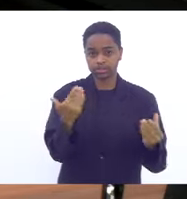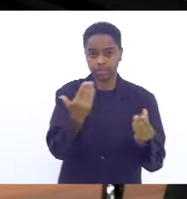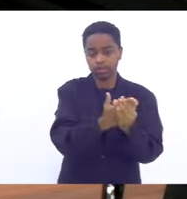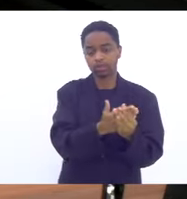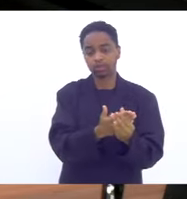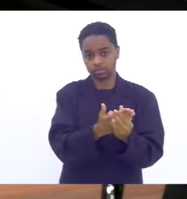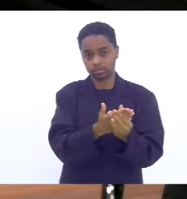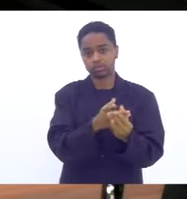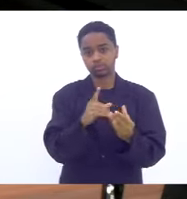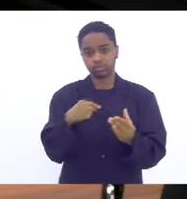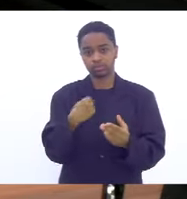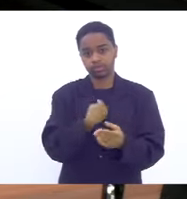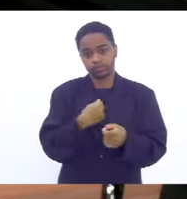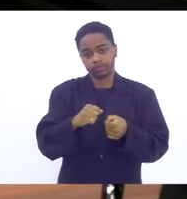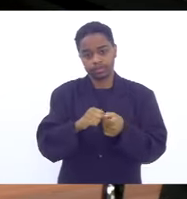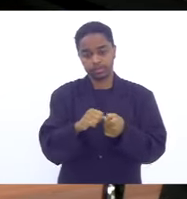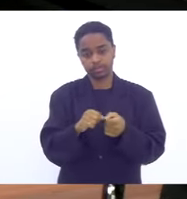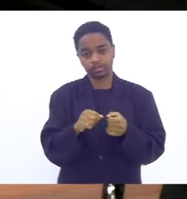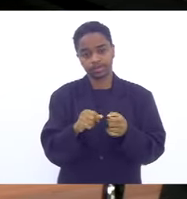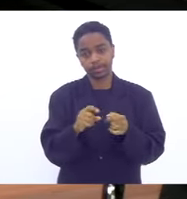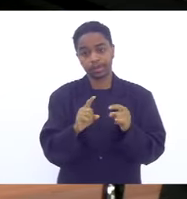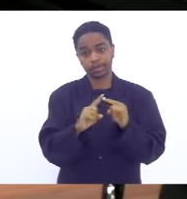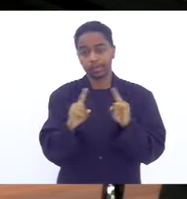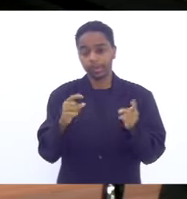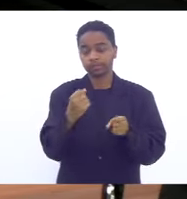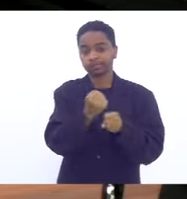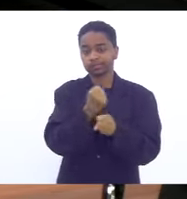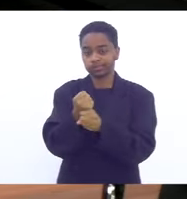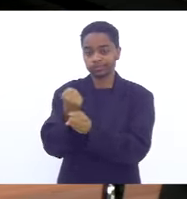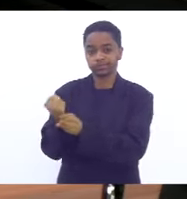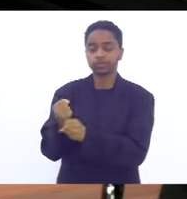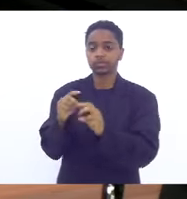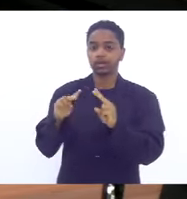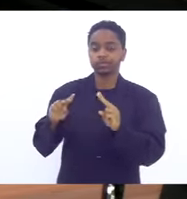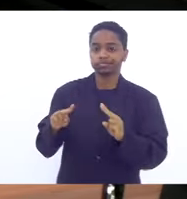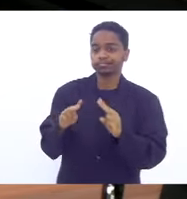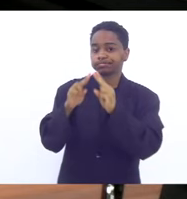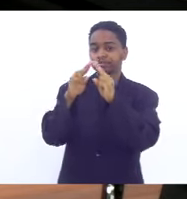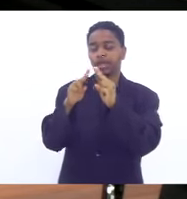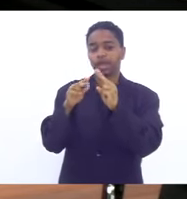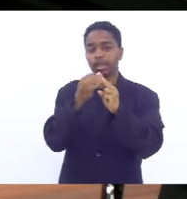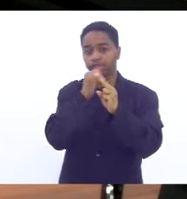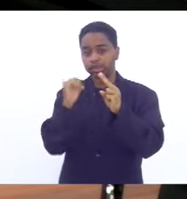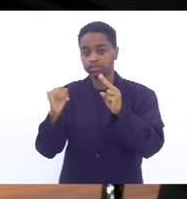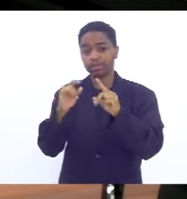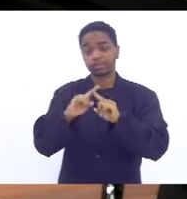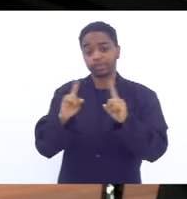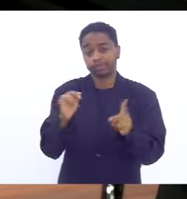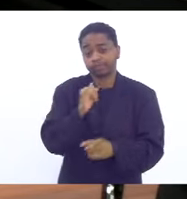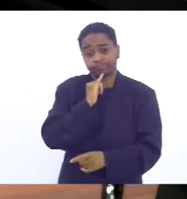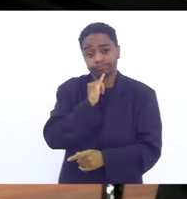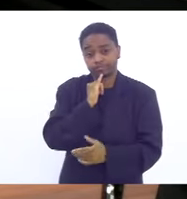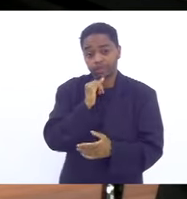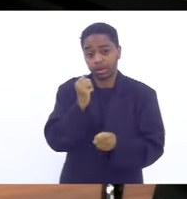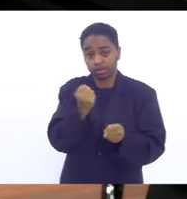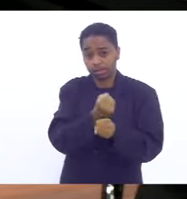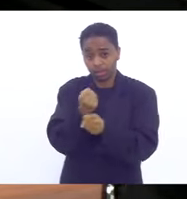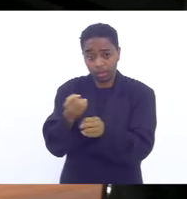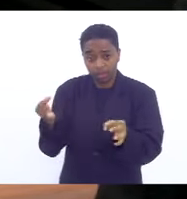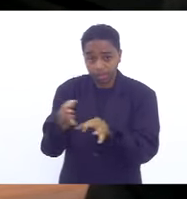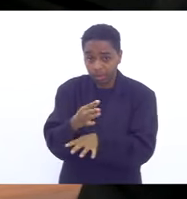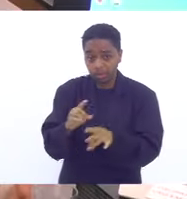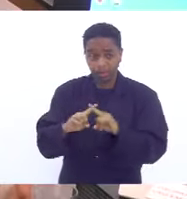judicial, né, que a gente entrou na justiça, e eles construíram essa subestação. Mas, infelizmente, a subestação construída lá ainda não